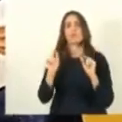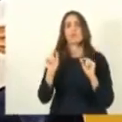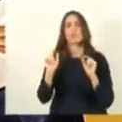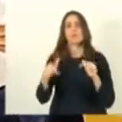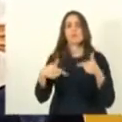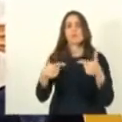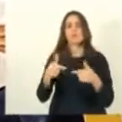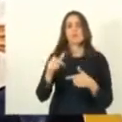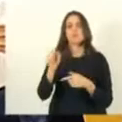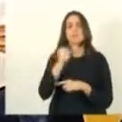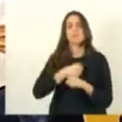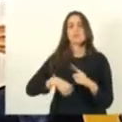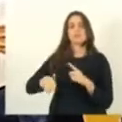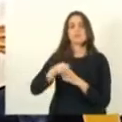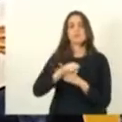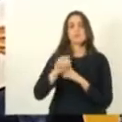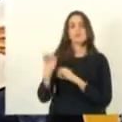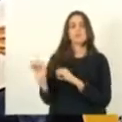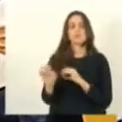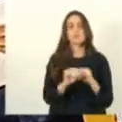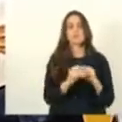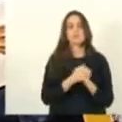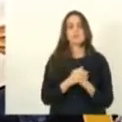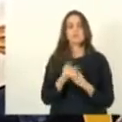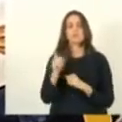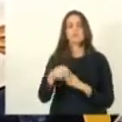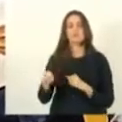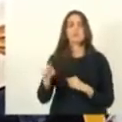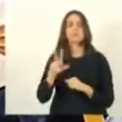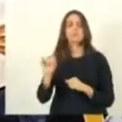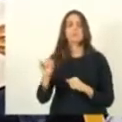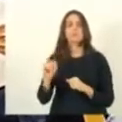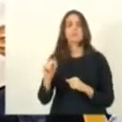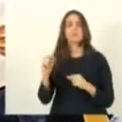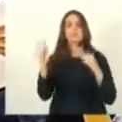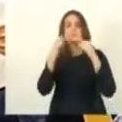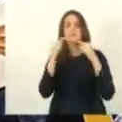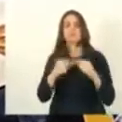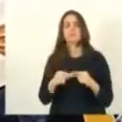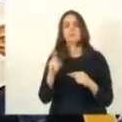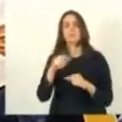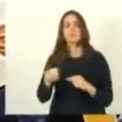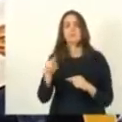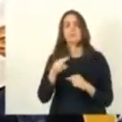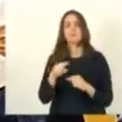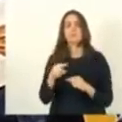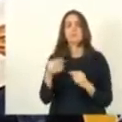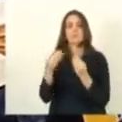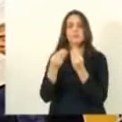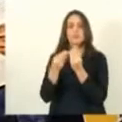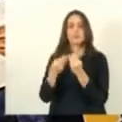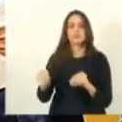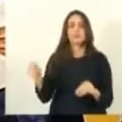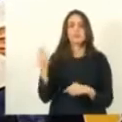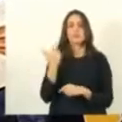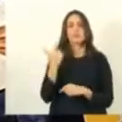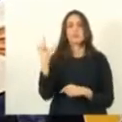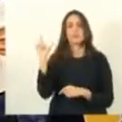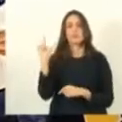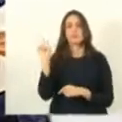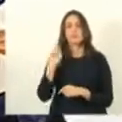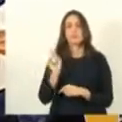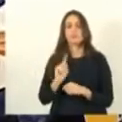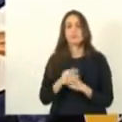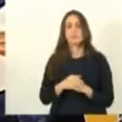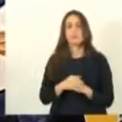socioeducativos, ativos e inativos, gozarão das seguintes prerrogativas sem prejuízo de outras estabelecidas em lei.